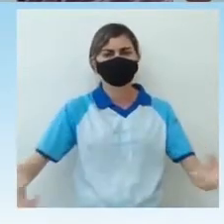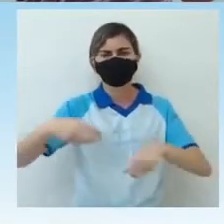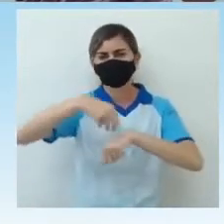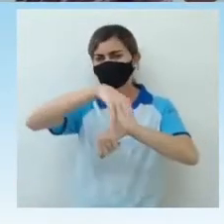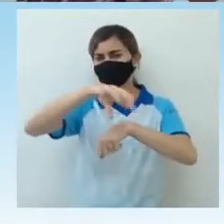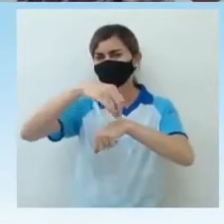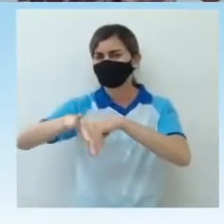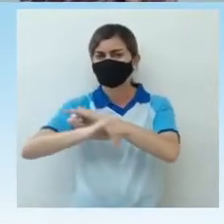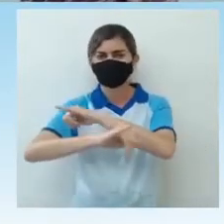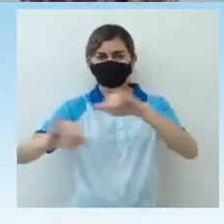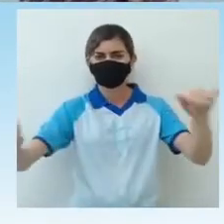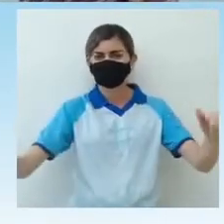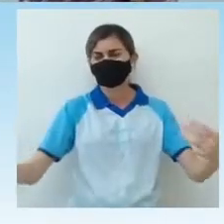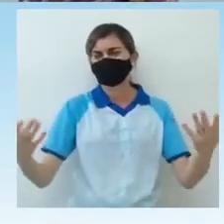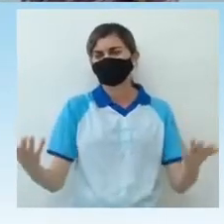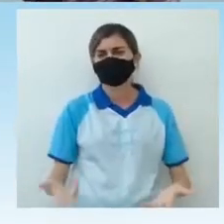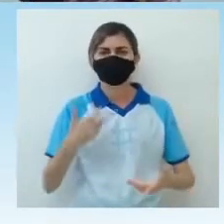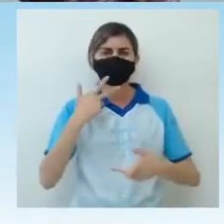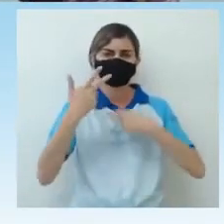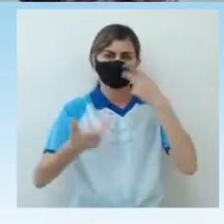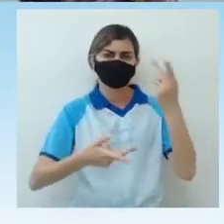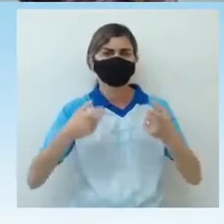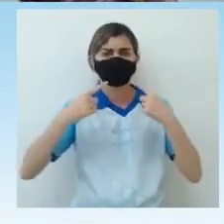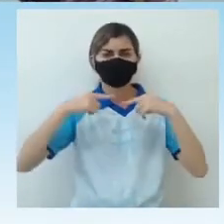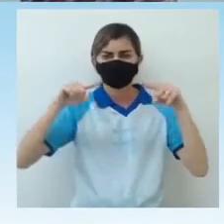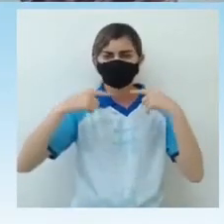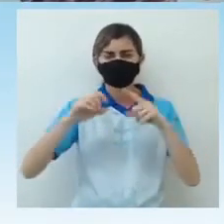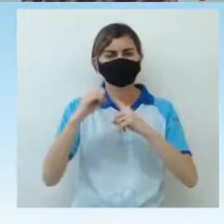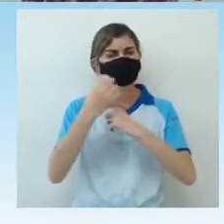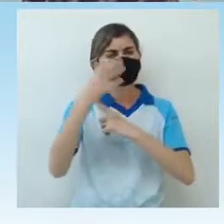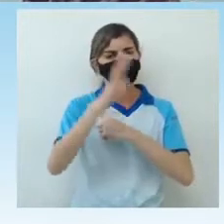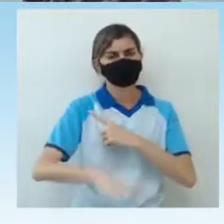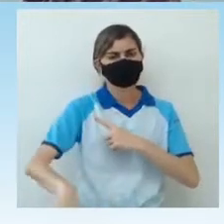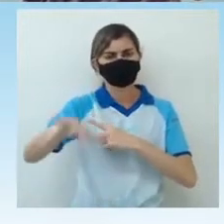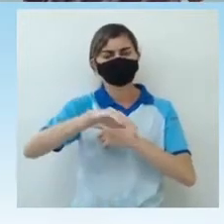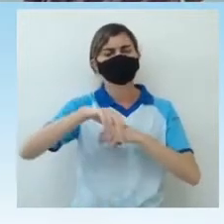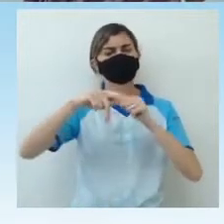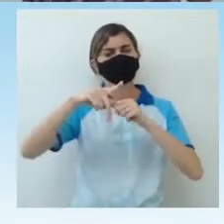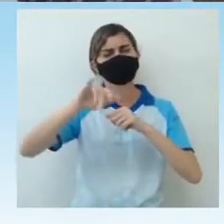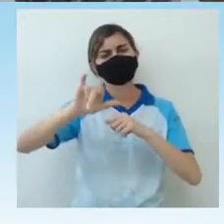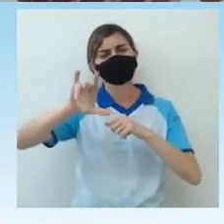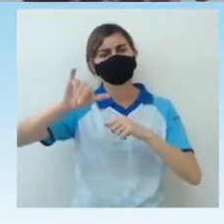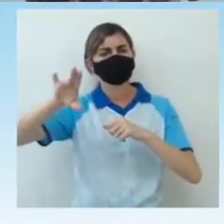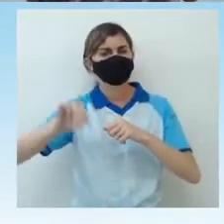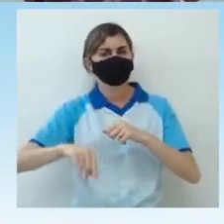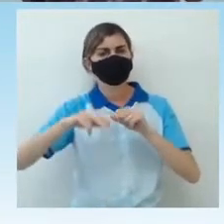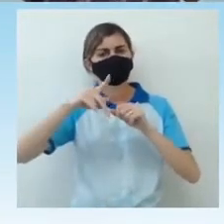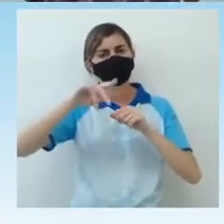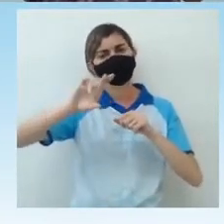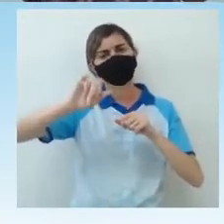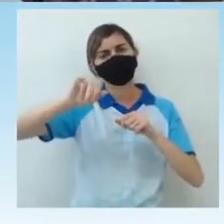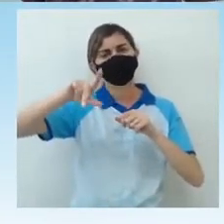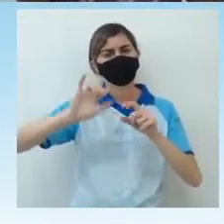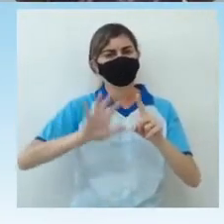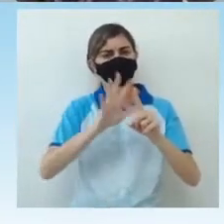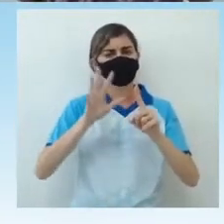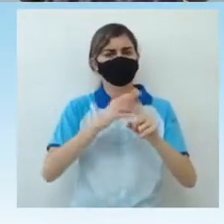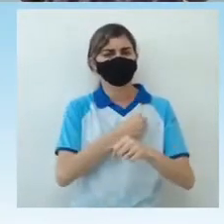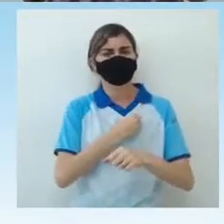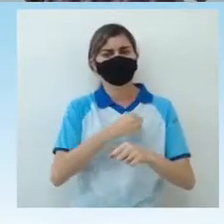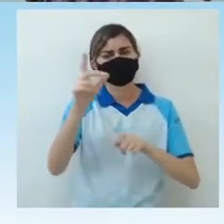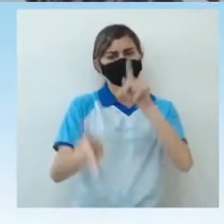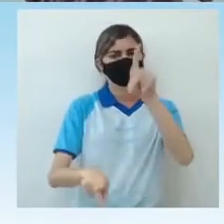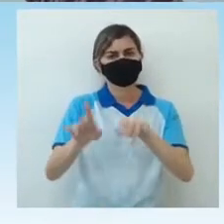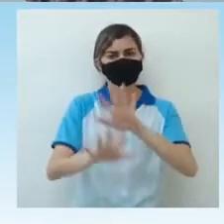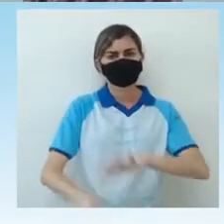uma notícia ou falar sobre uma crítica social. A publicidade e a propaganda influencia a vida desses